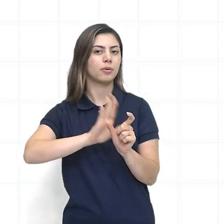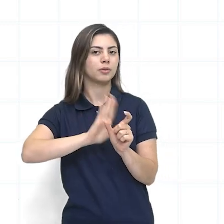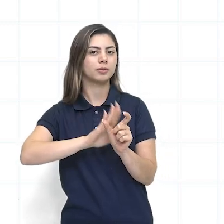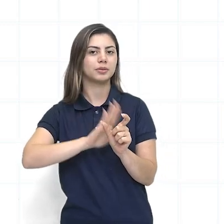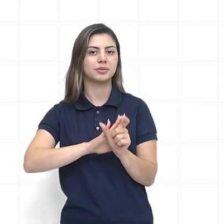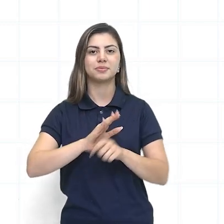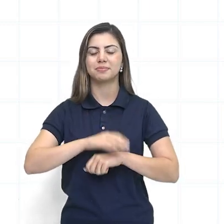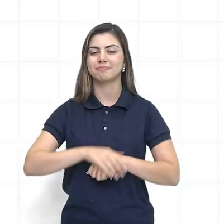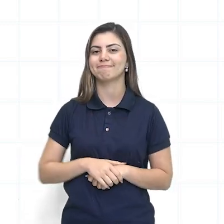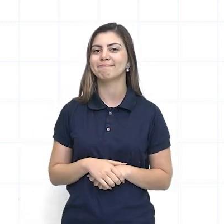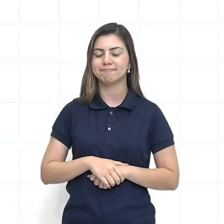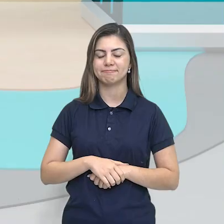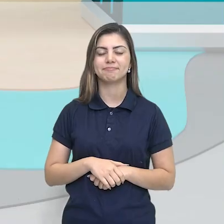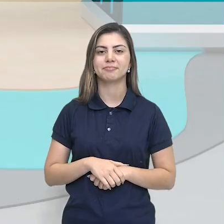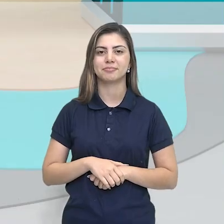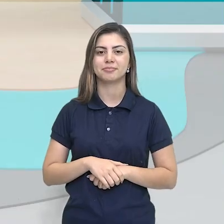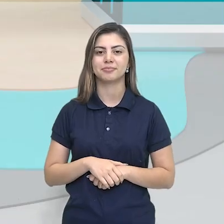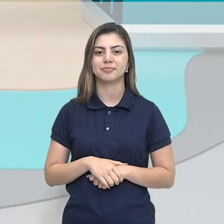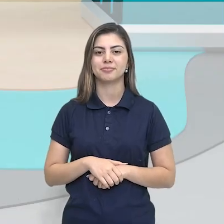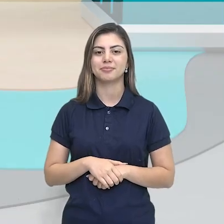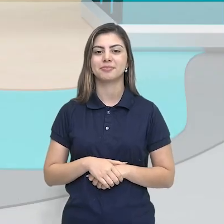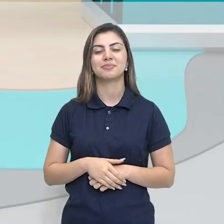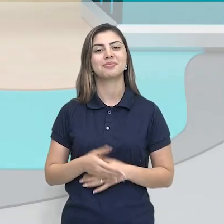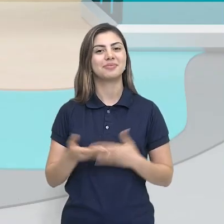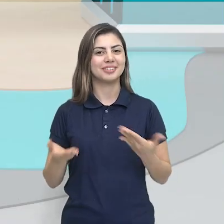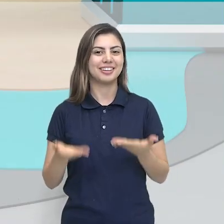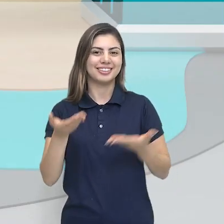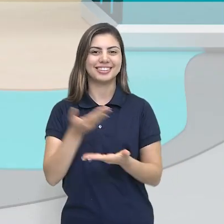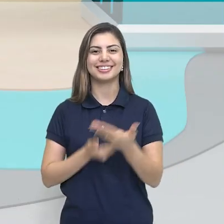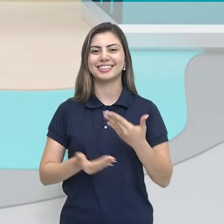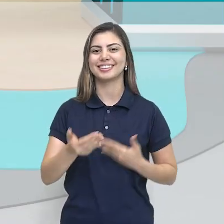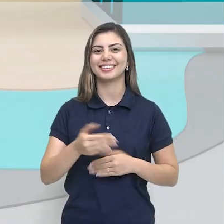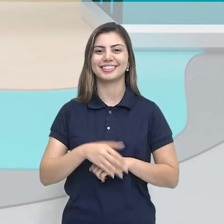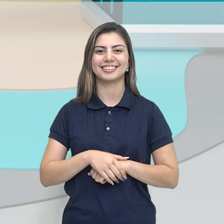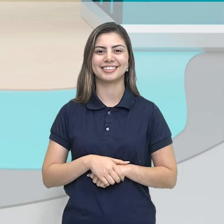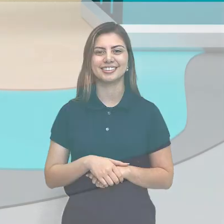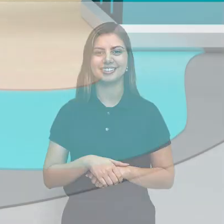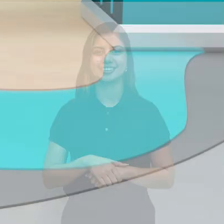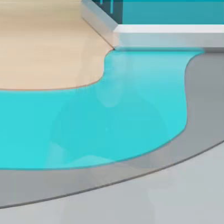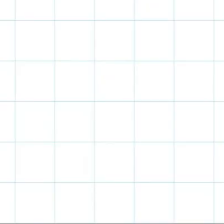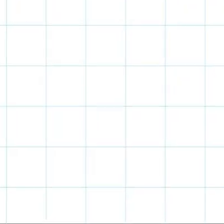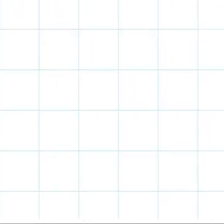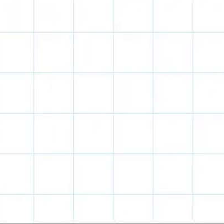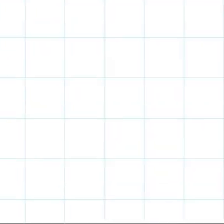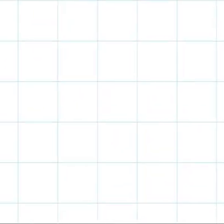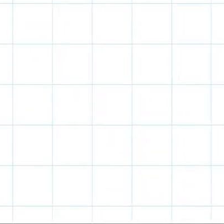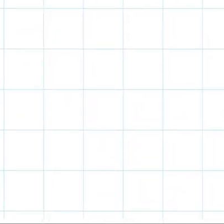e conotação. É isso aí, vamos começar.